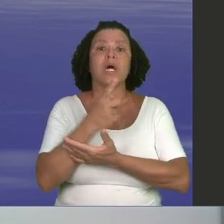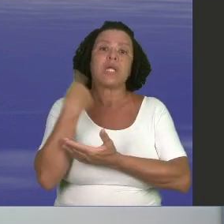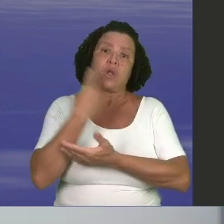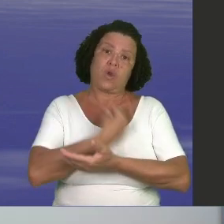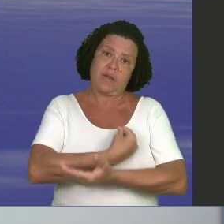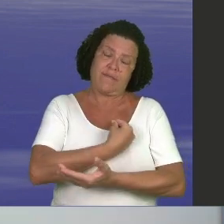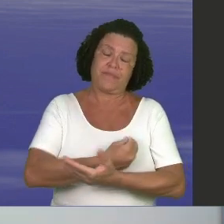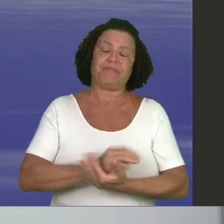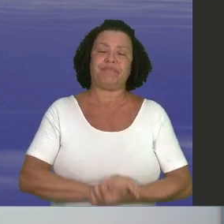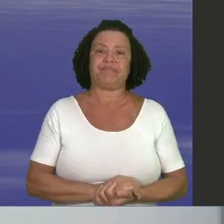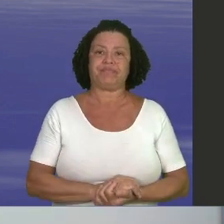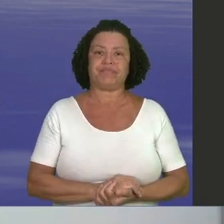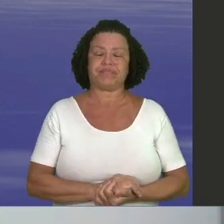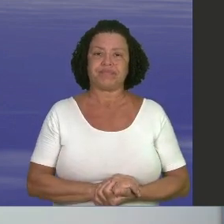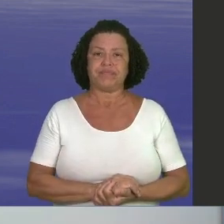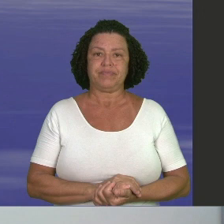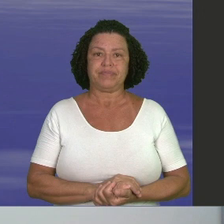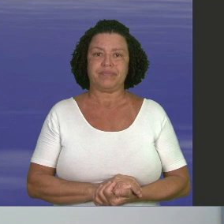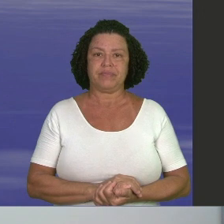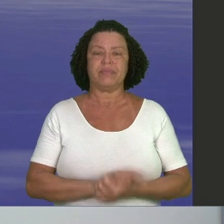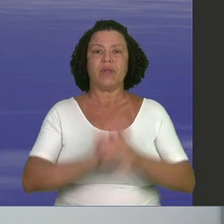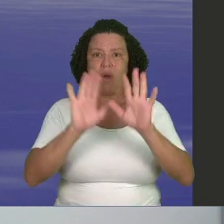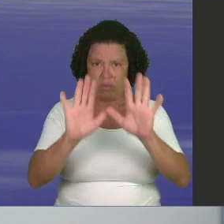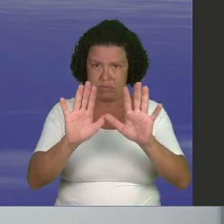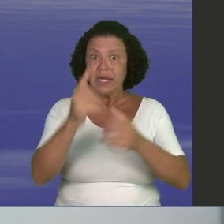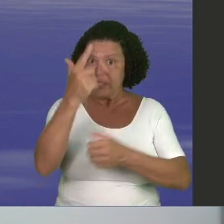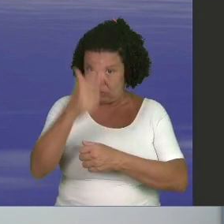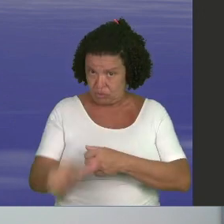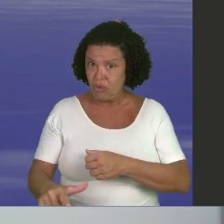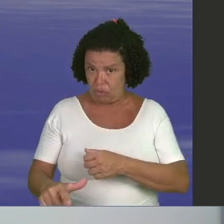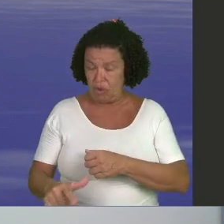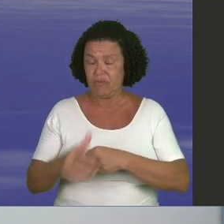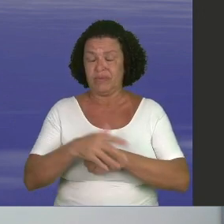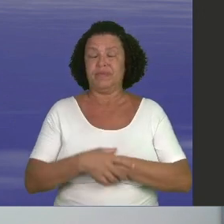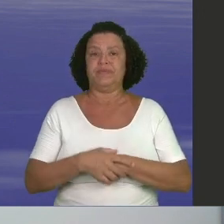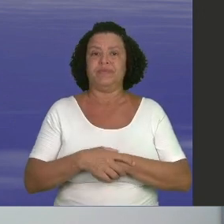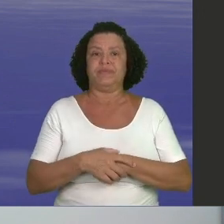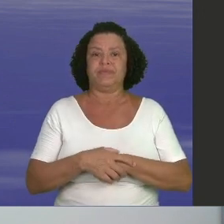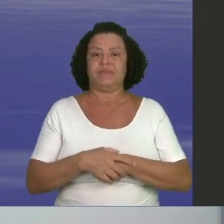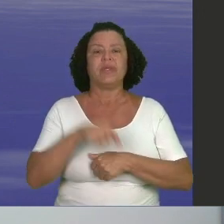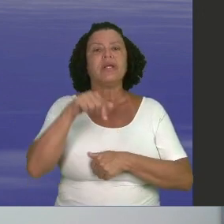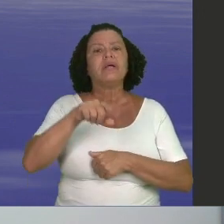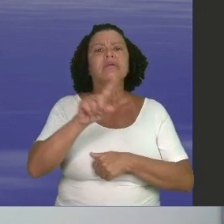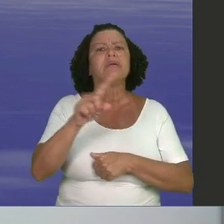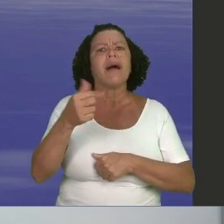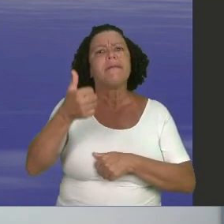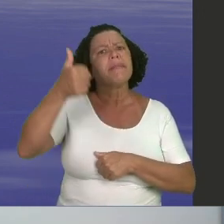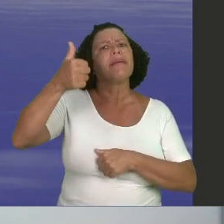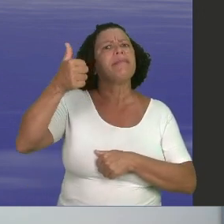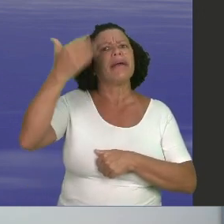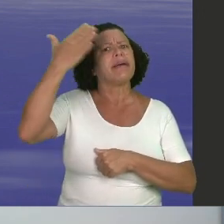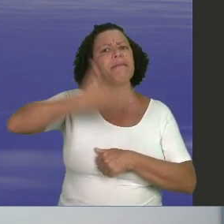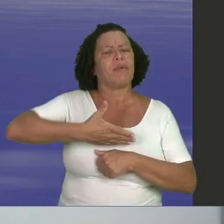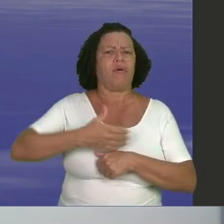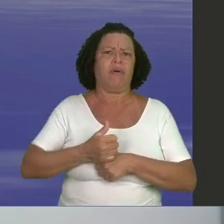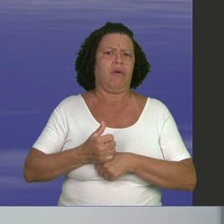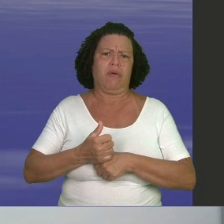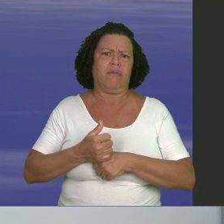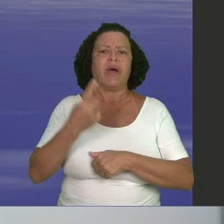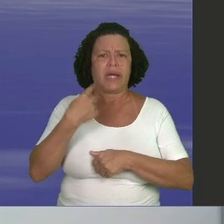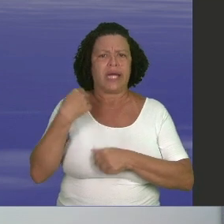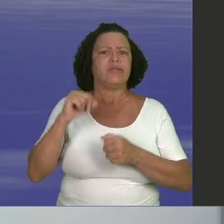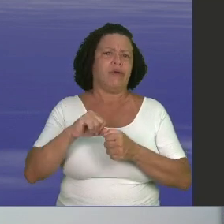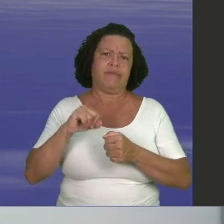vida. Mas, de novo, isso não vai ser a primeira prova que nós vamos,